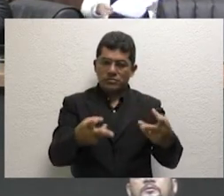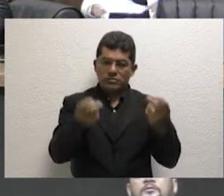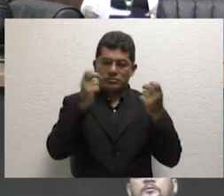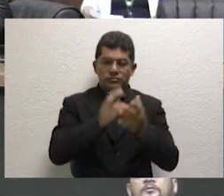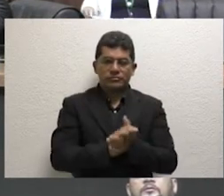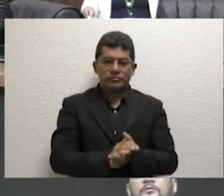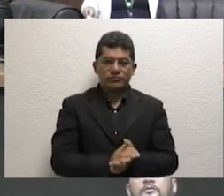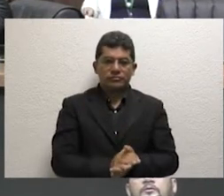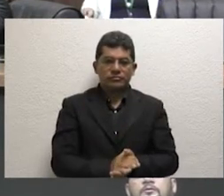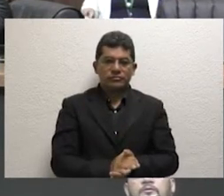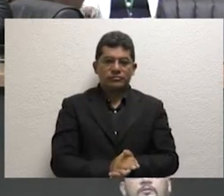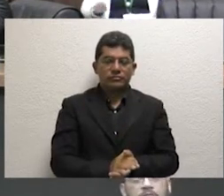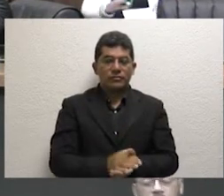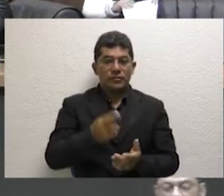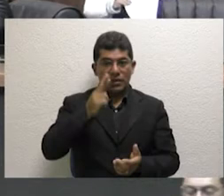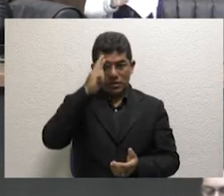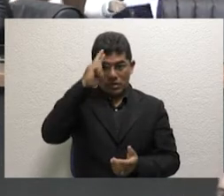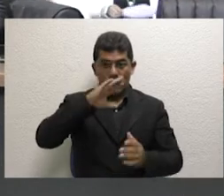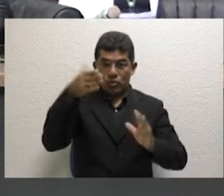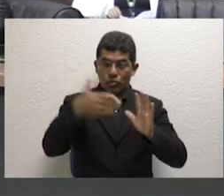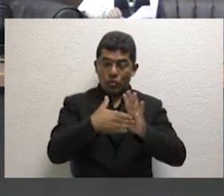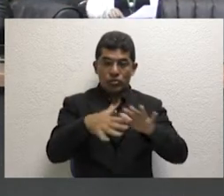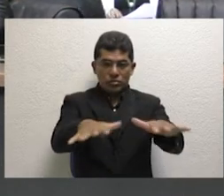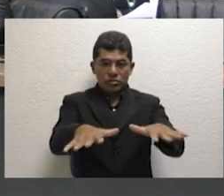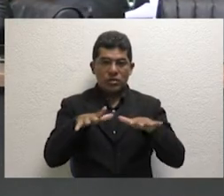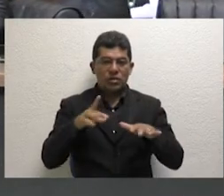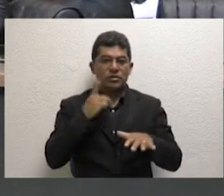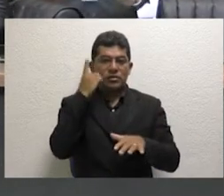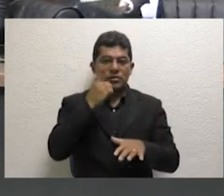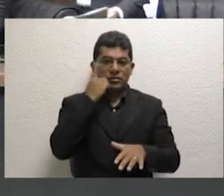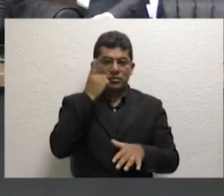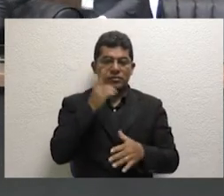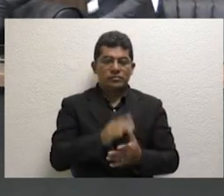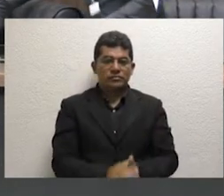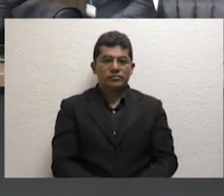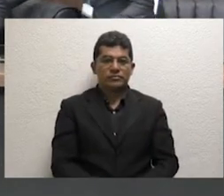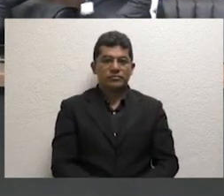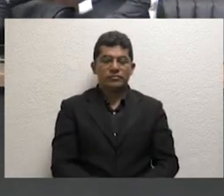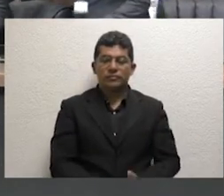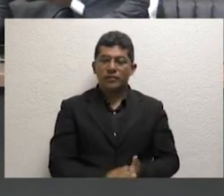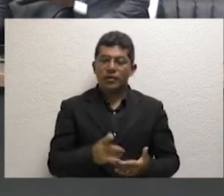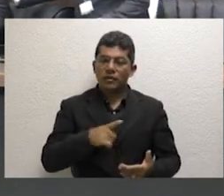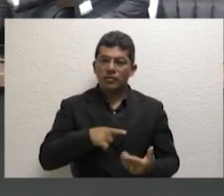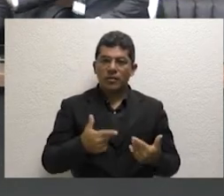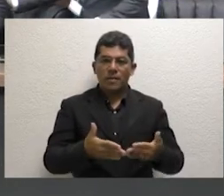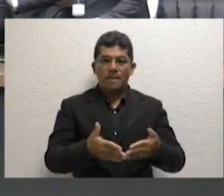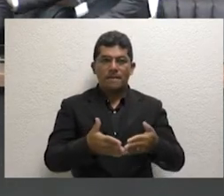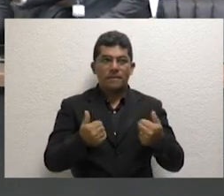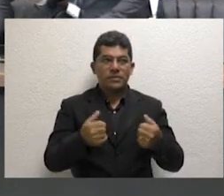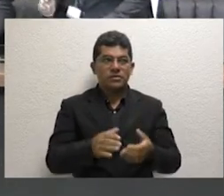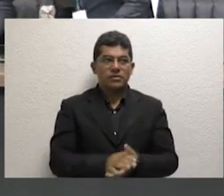senhores deputados nós temos sob a mesa um pedido de